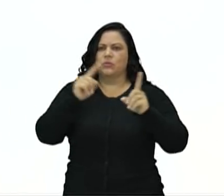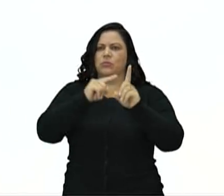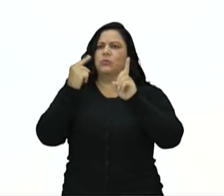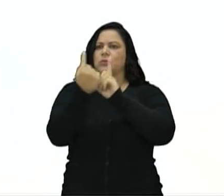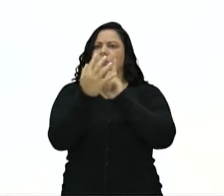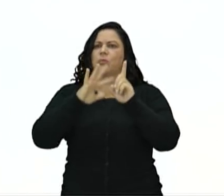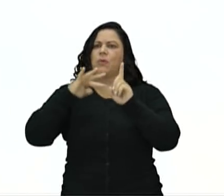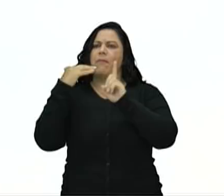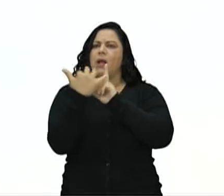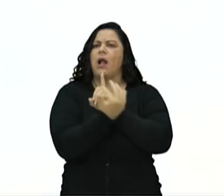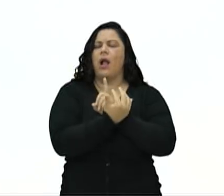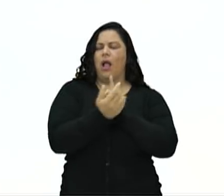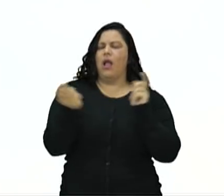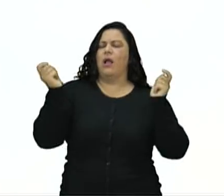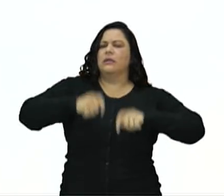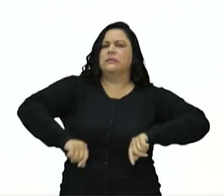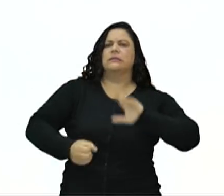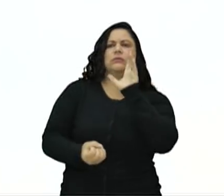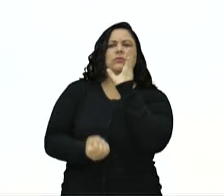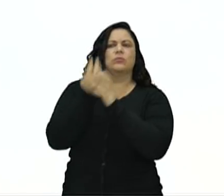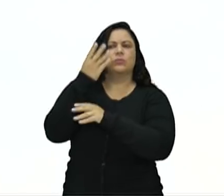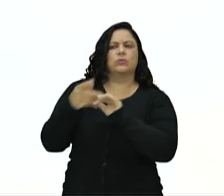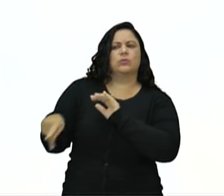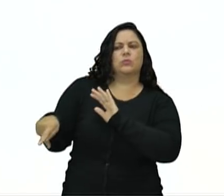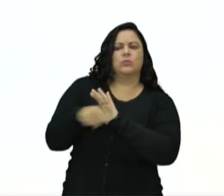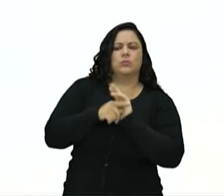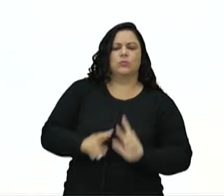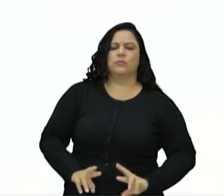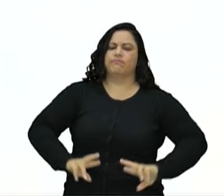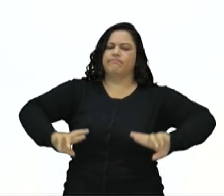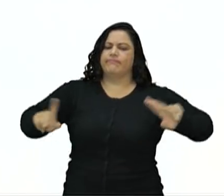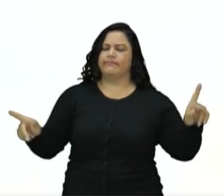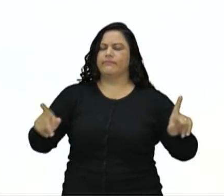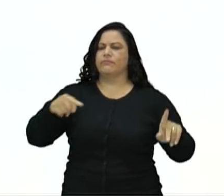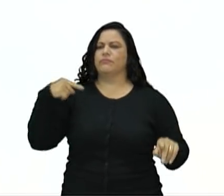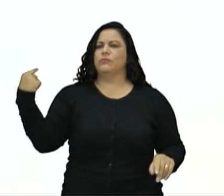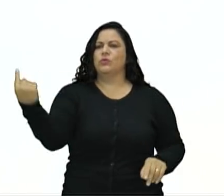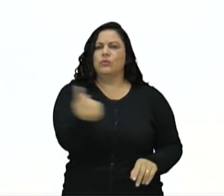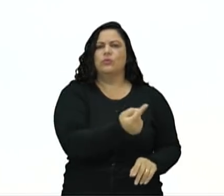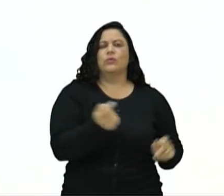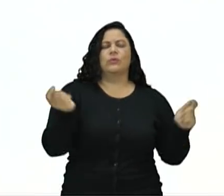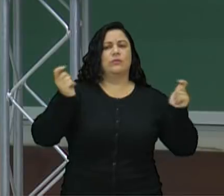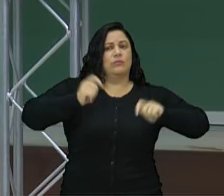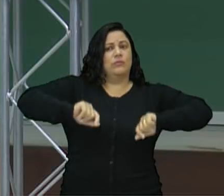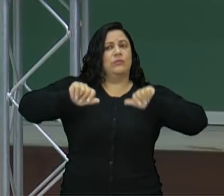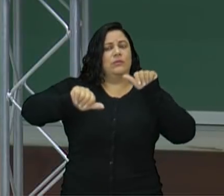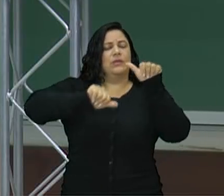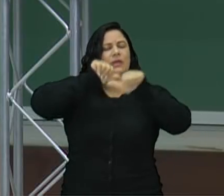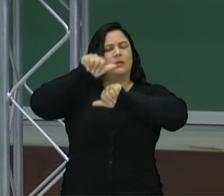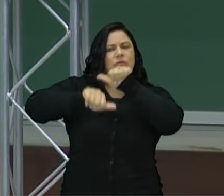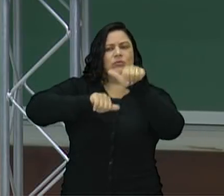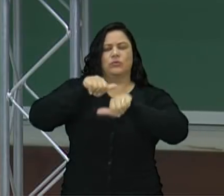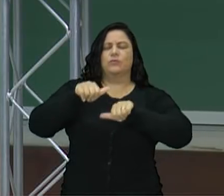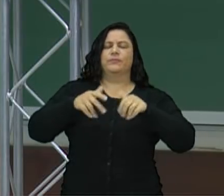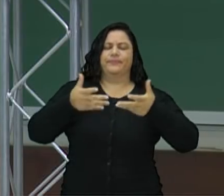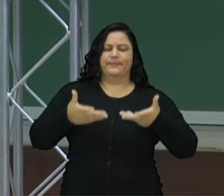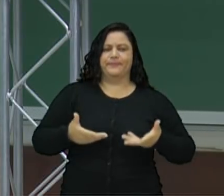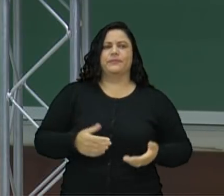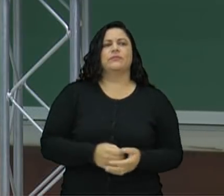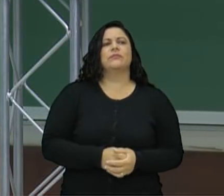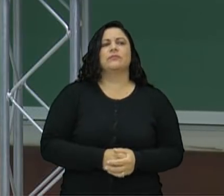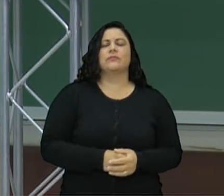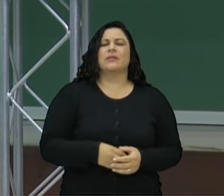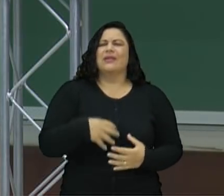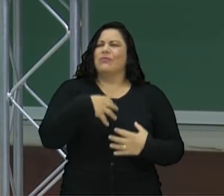própria essência, aquilo que as distingue das demais e as transforma em indivíduos singulares, né? Então, a epifania é um momento